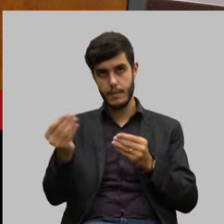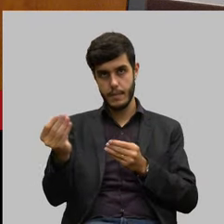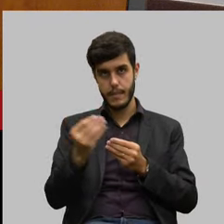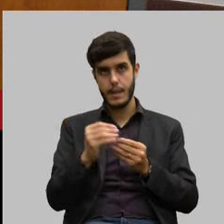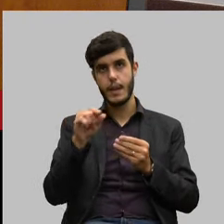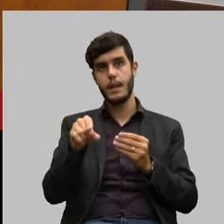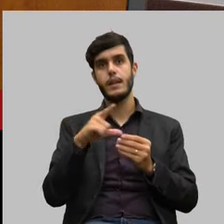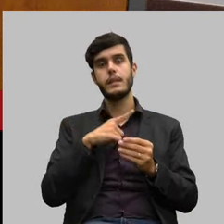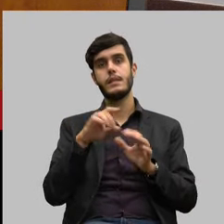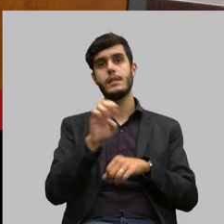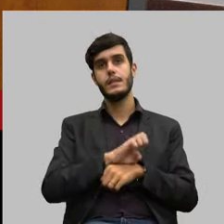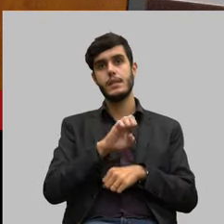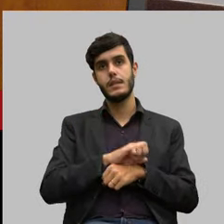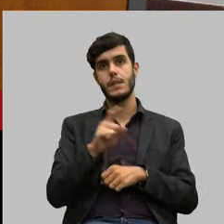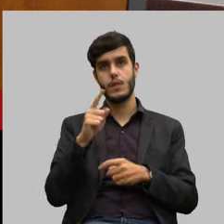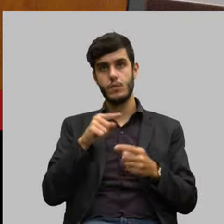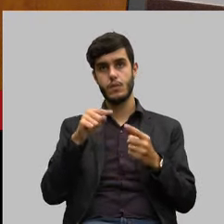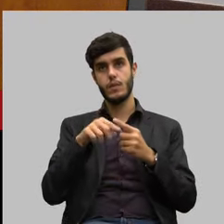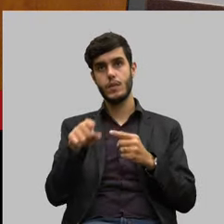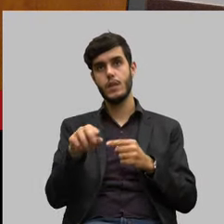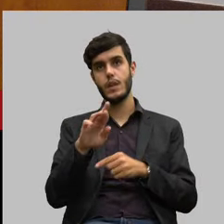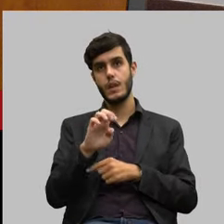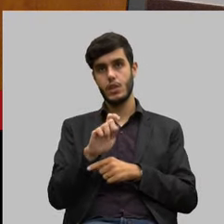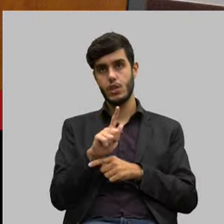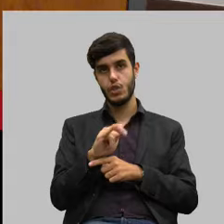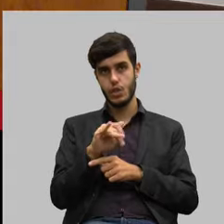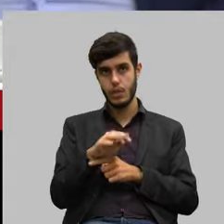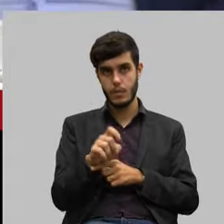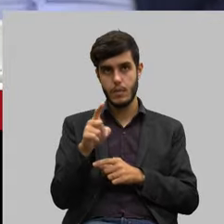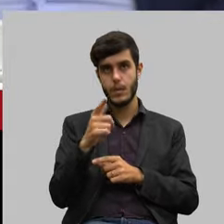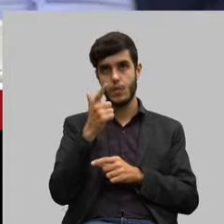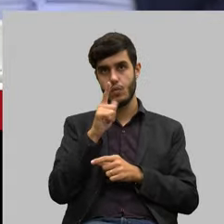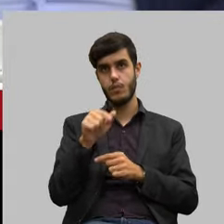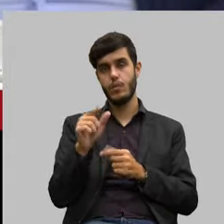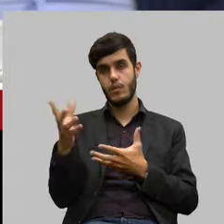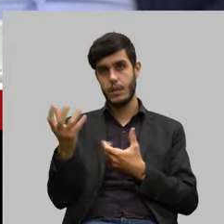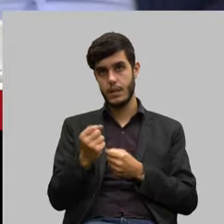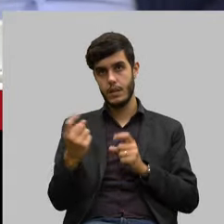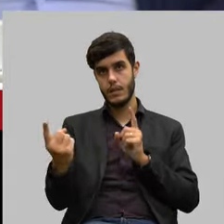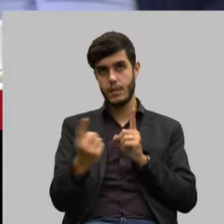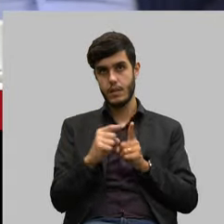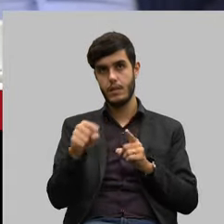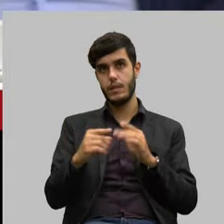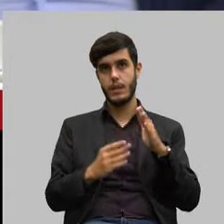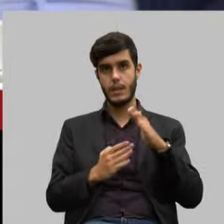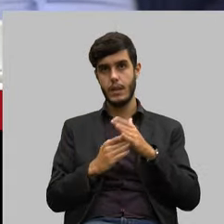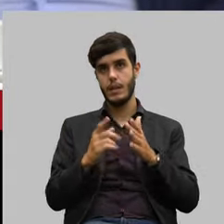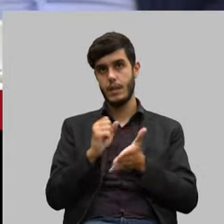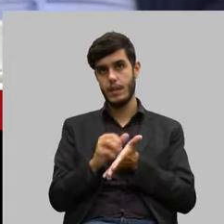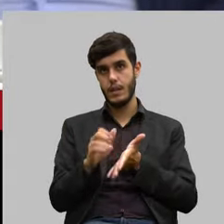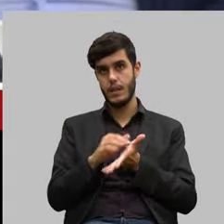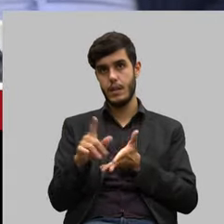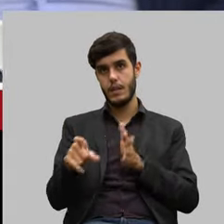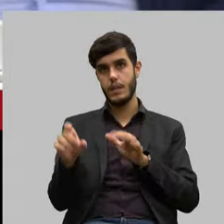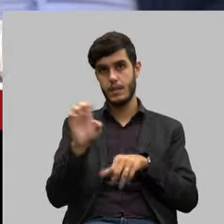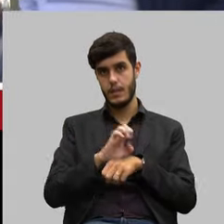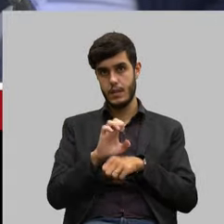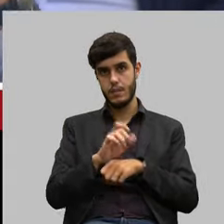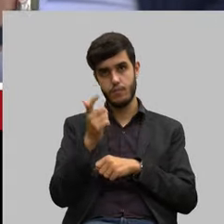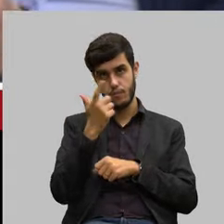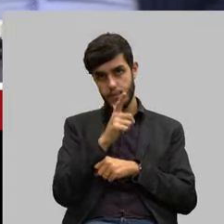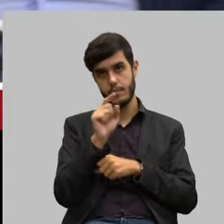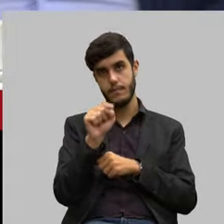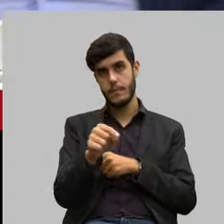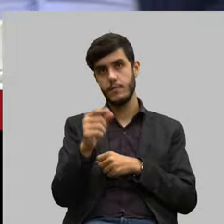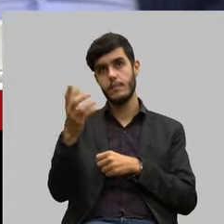porque o objetivo do Regime é gerar superá fiscal atendimento a teto de gasto de maneira que o estado possa ter um plano